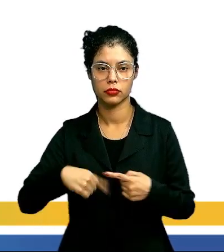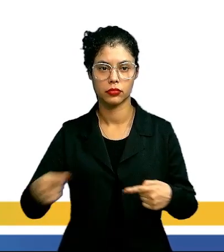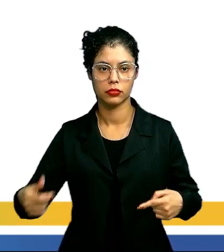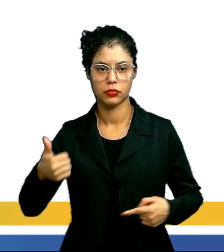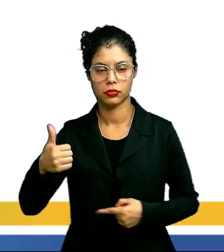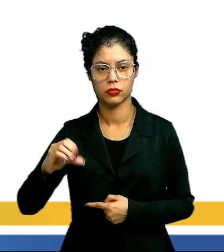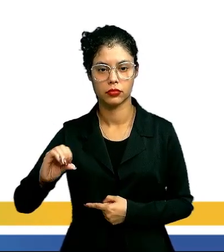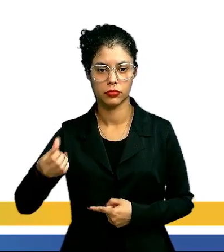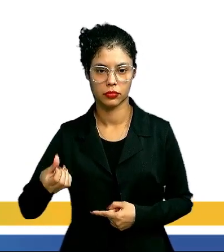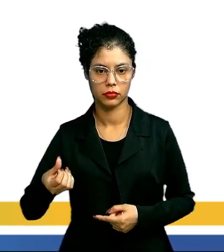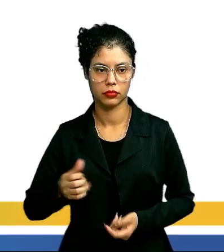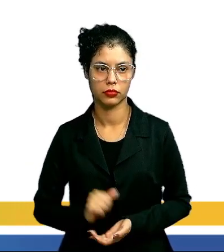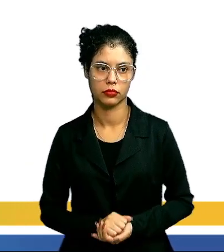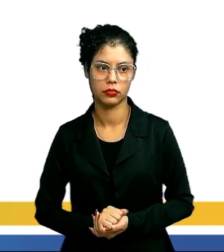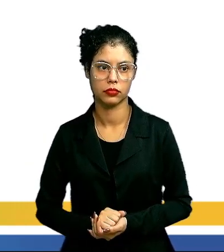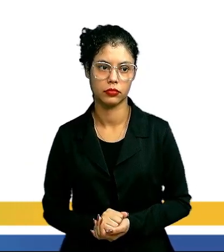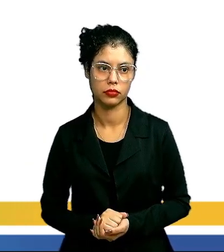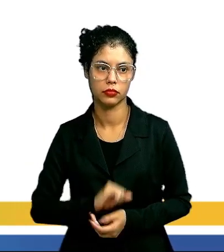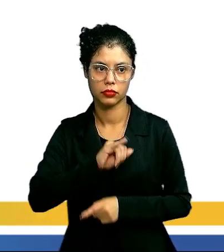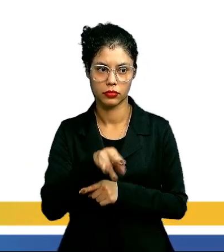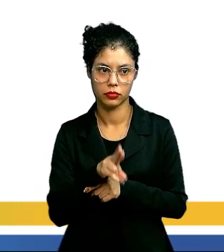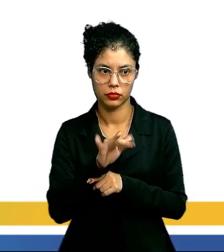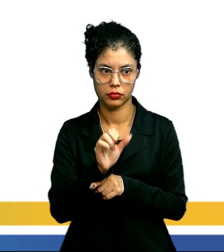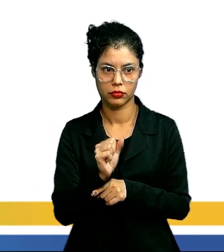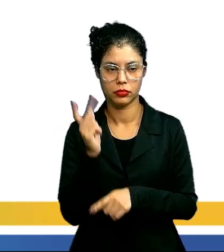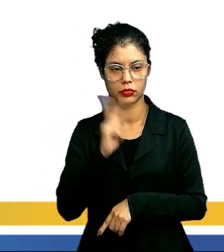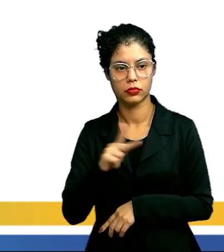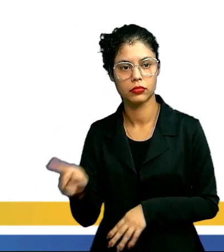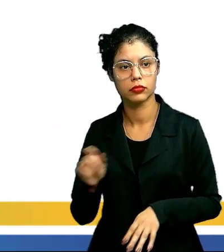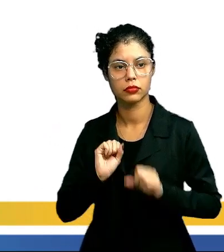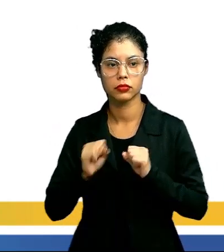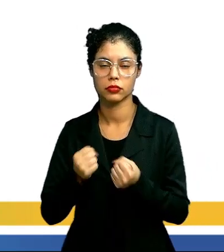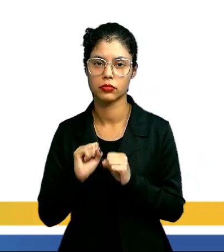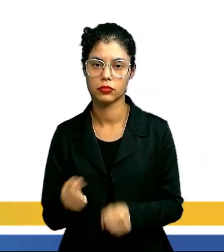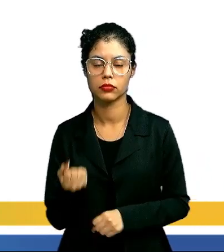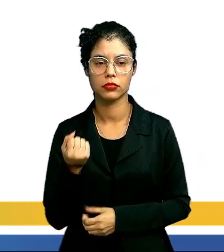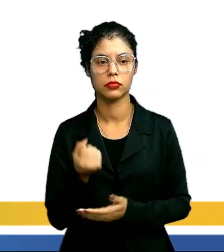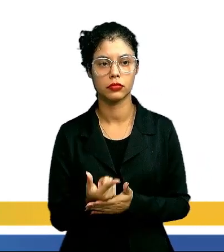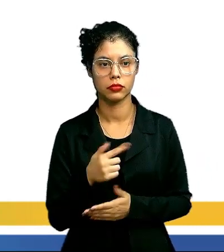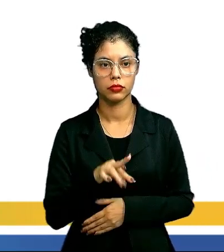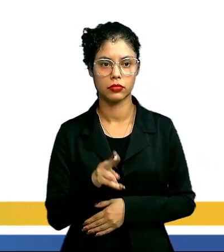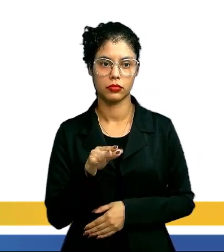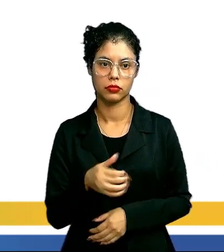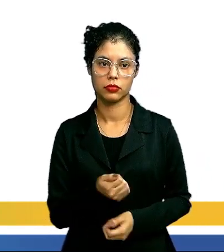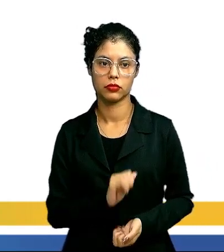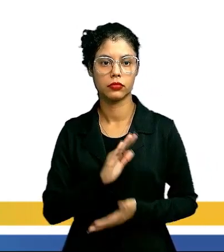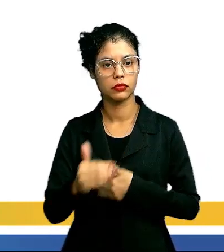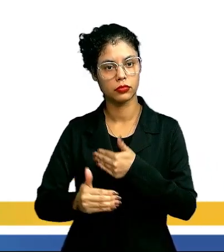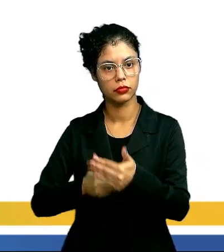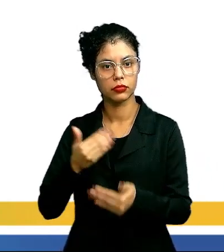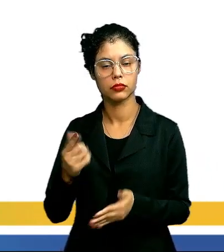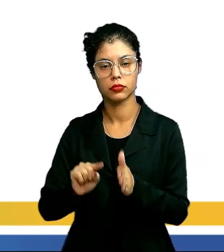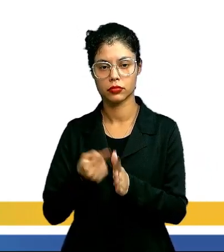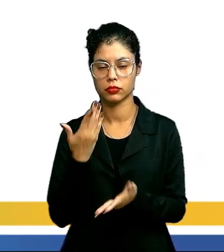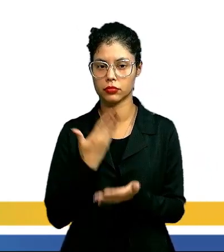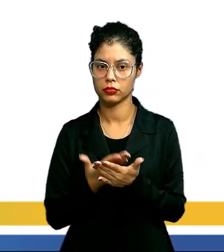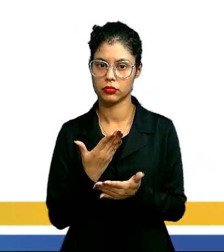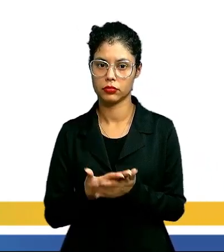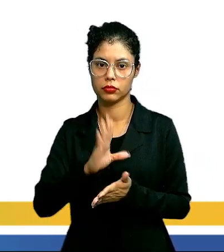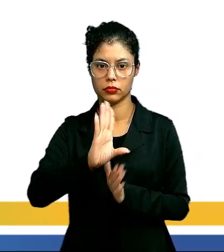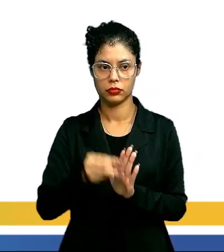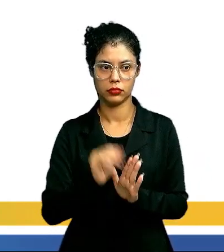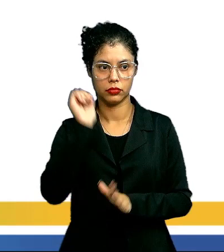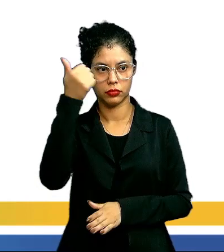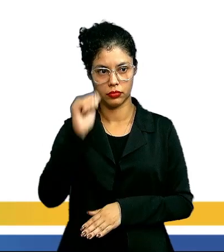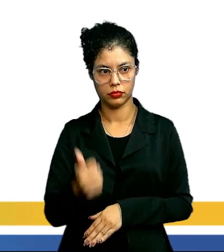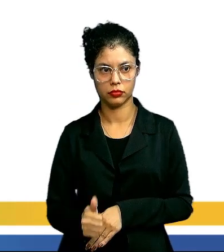Vamos ler a questão Jonas professor de educação financeira logo no primeiro dia de